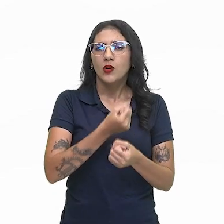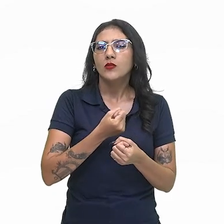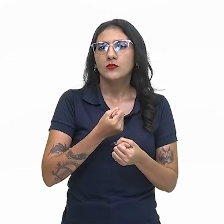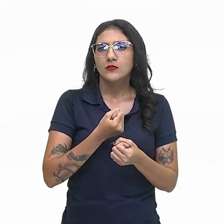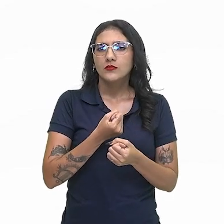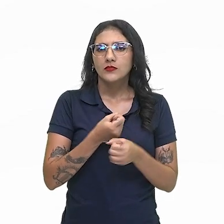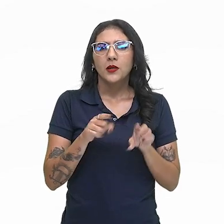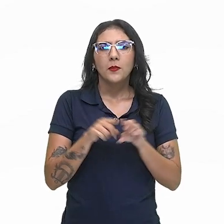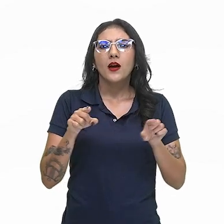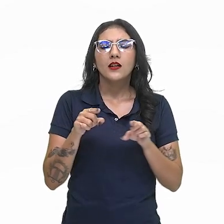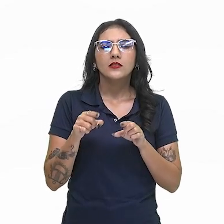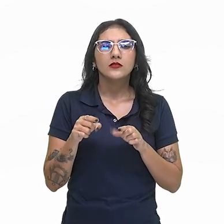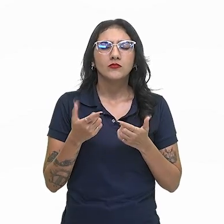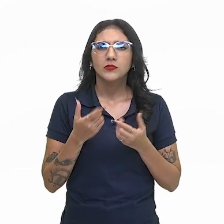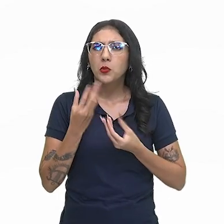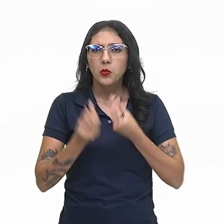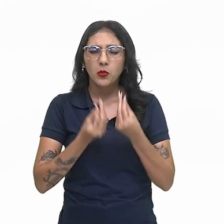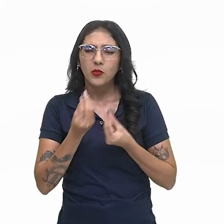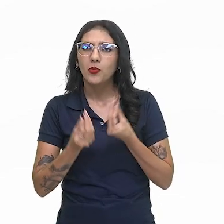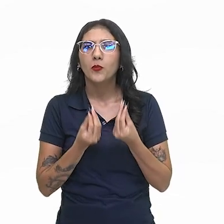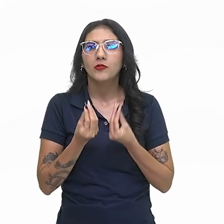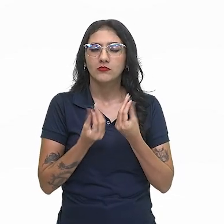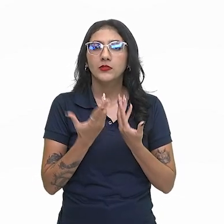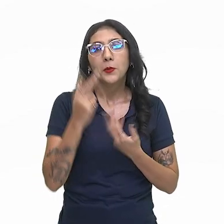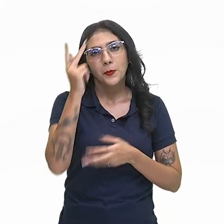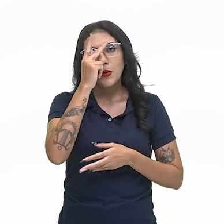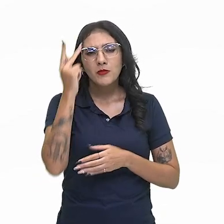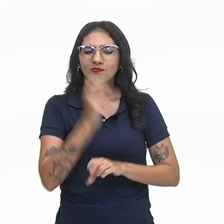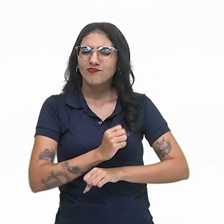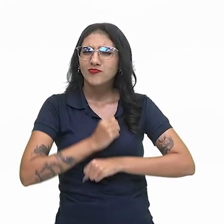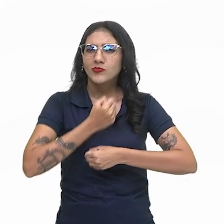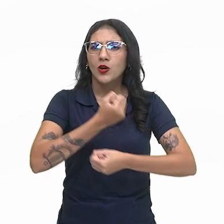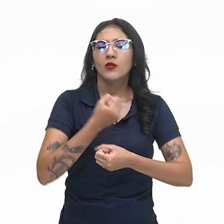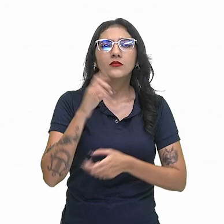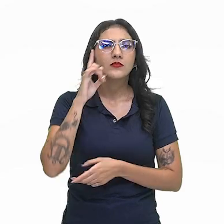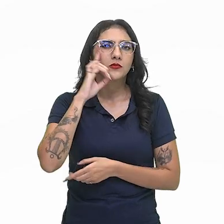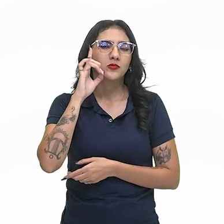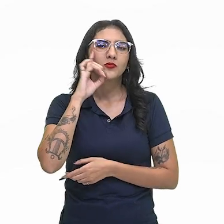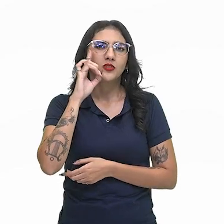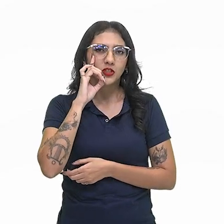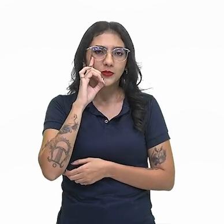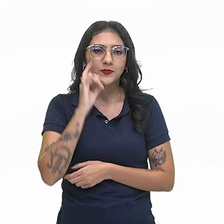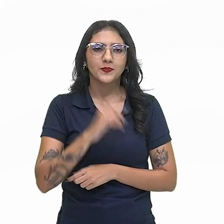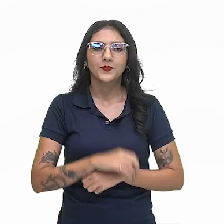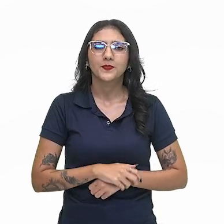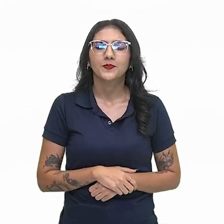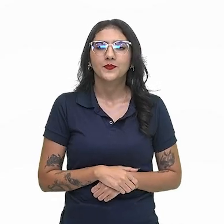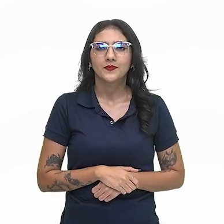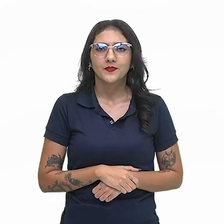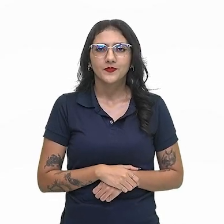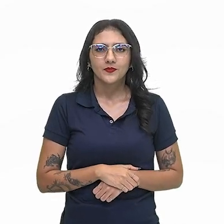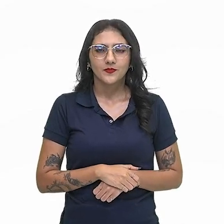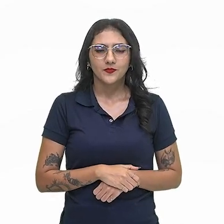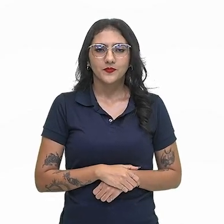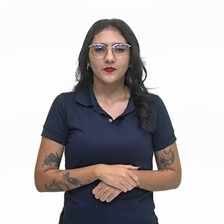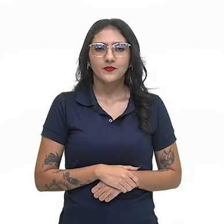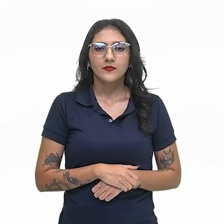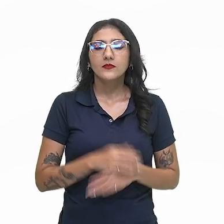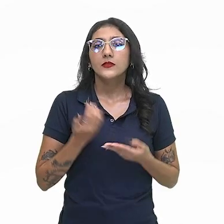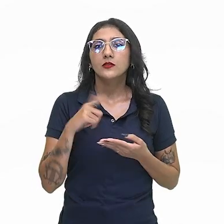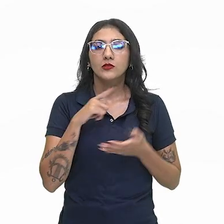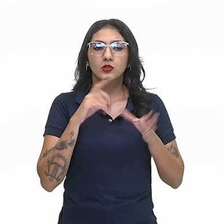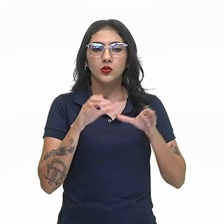Aonde que se forja o cidadão? Na luta, né, pelo seu reconhecimento como sujeito de direitos e deveres. Então, os